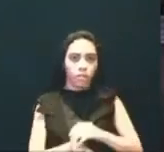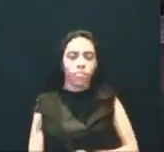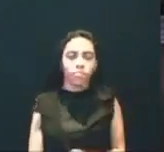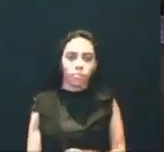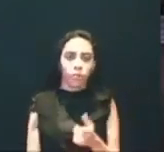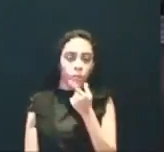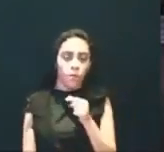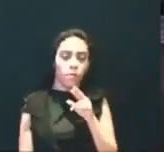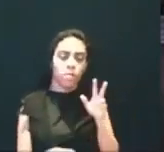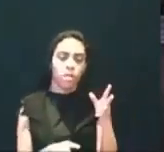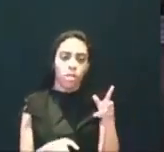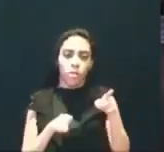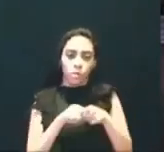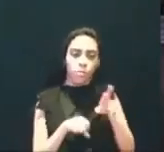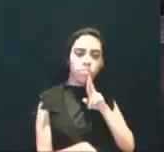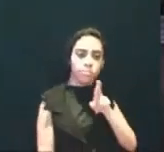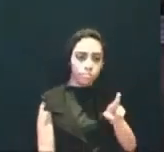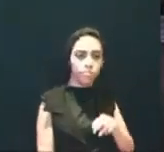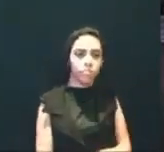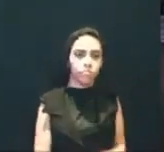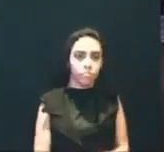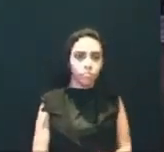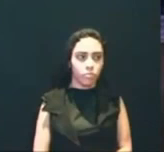Emerson responder.